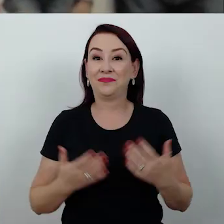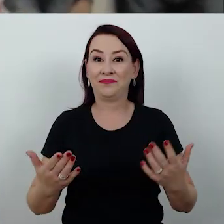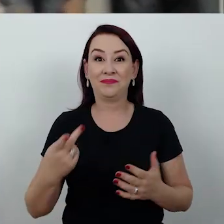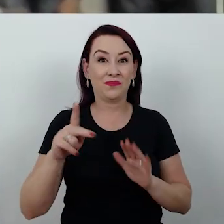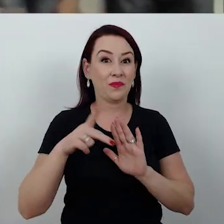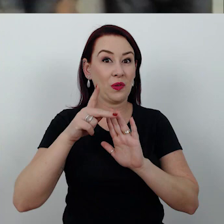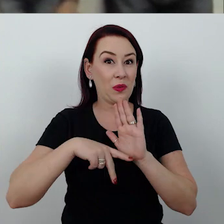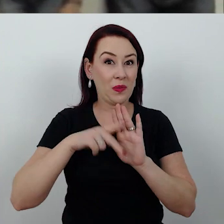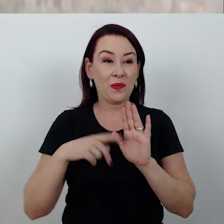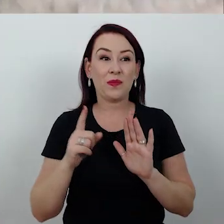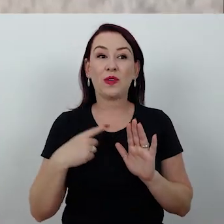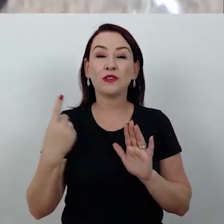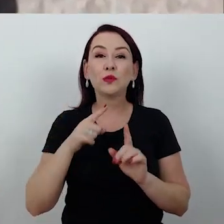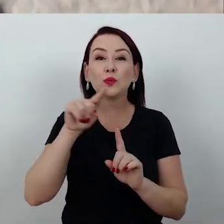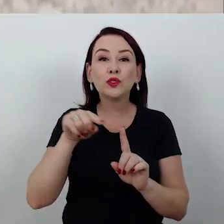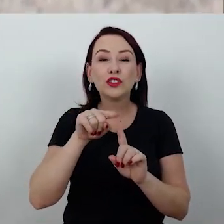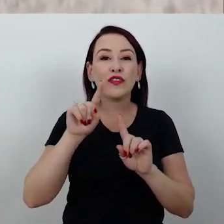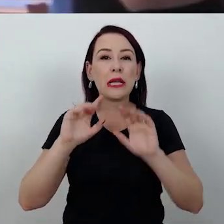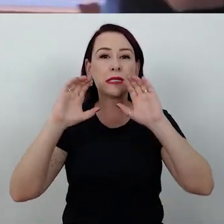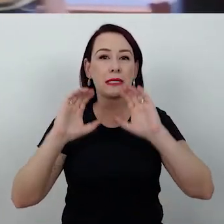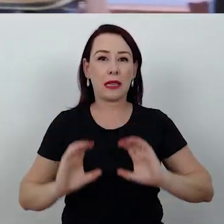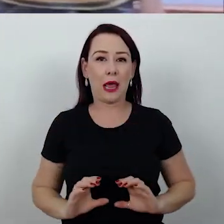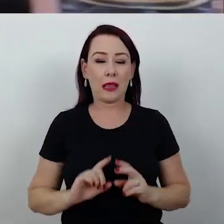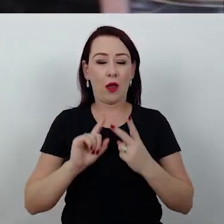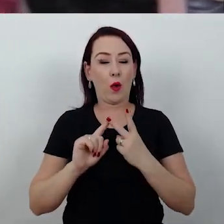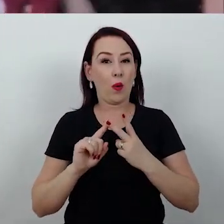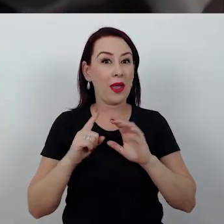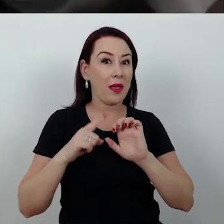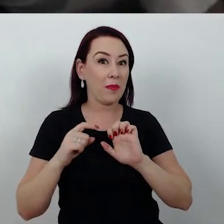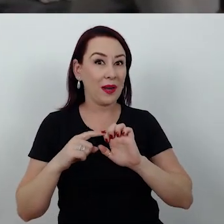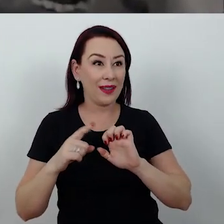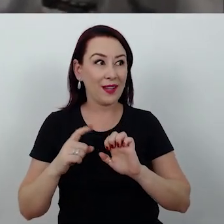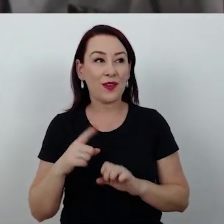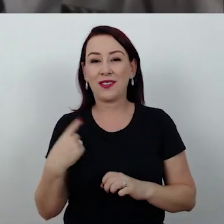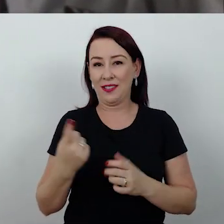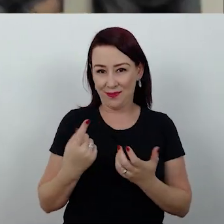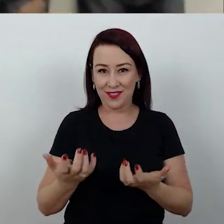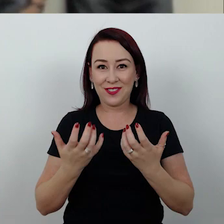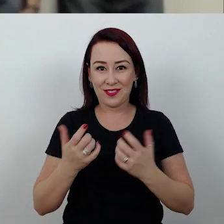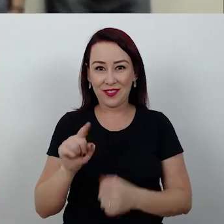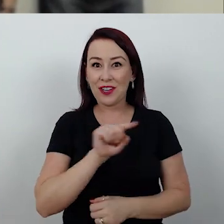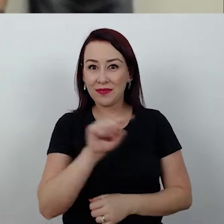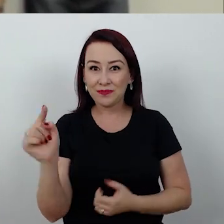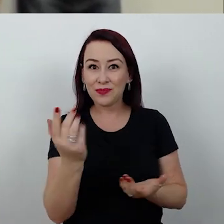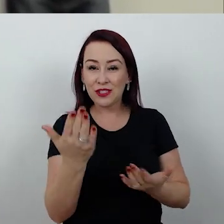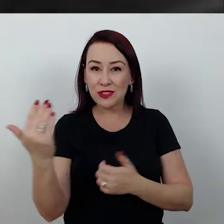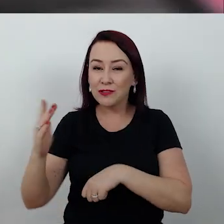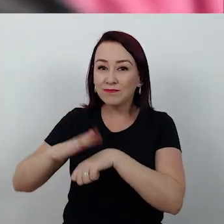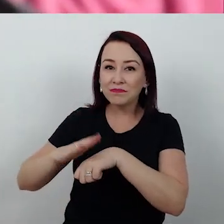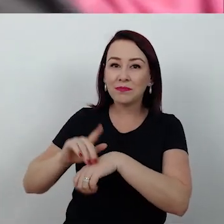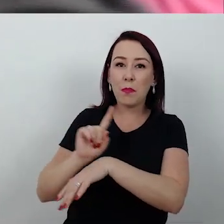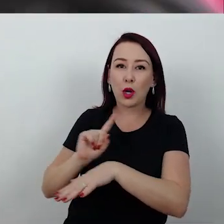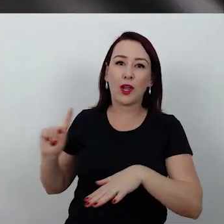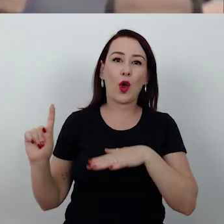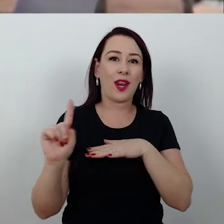É um projeto que a gente discute a cidadania, o empreendedorismo, e a gente quer que vocês sejam os protagonistas